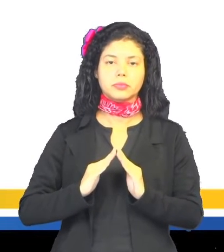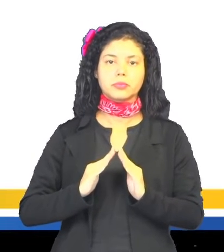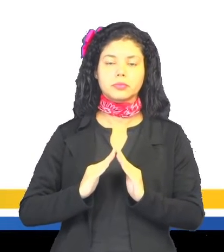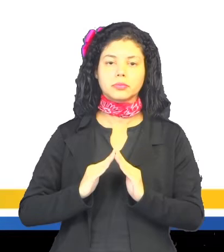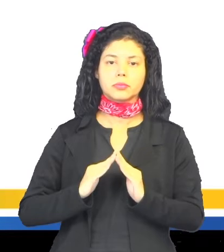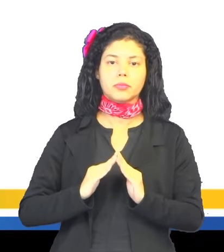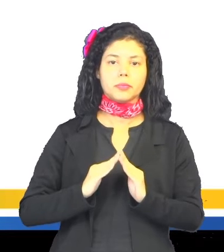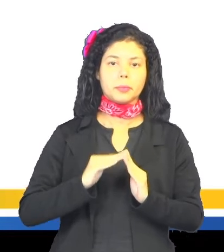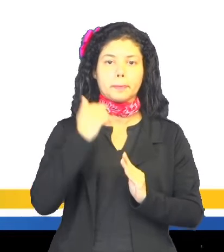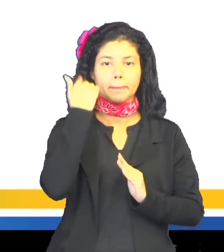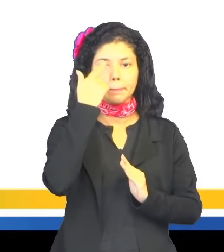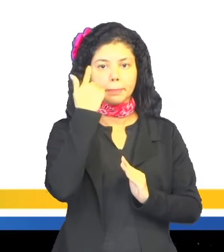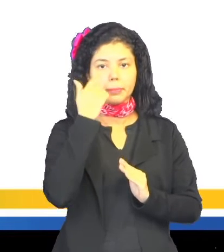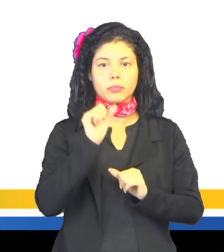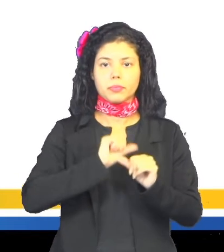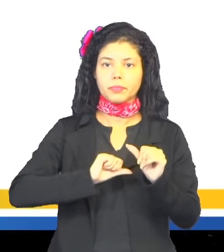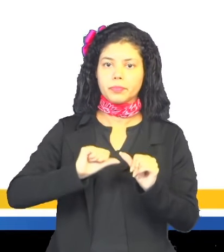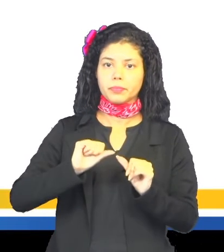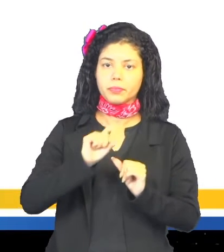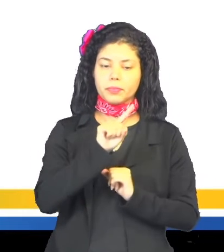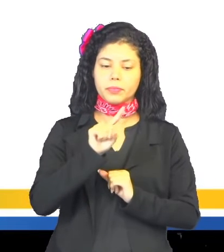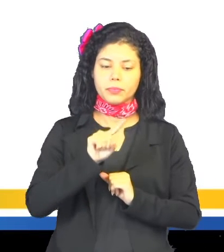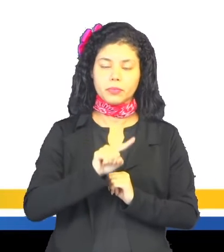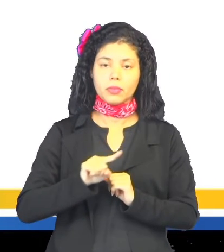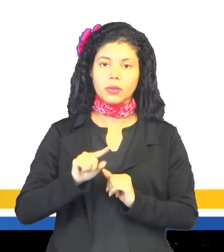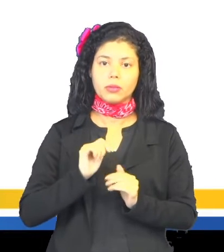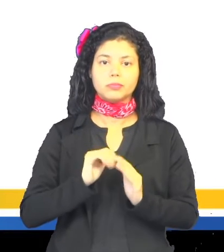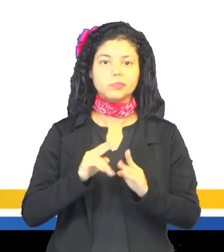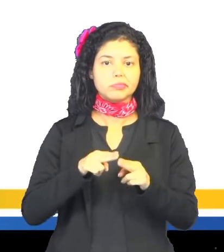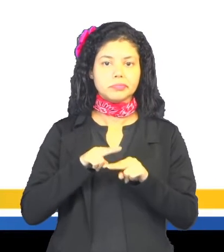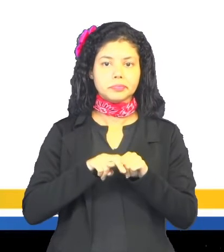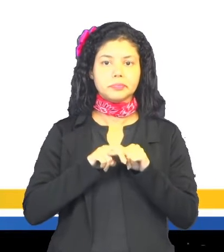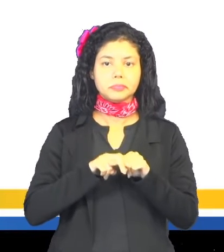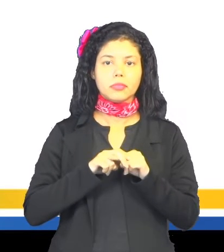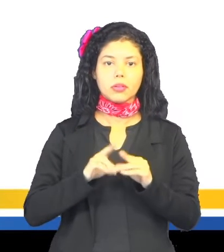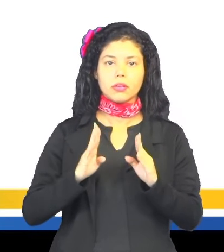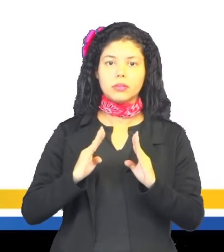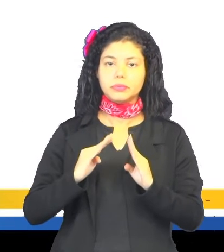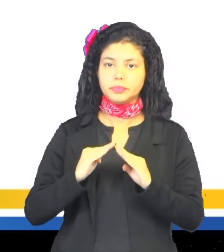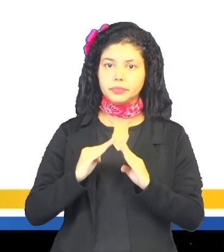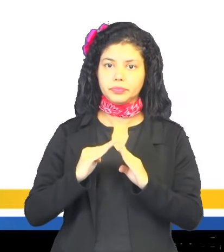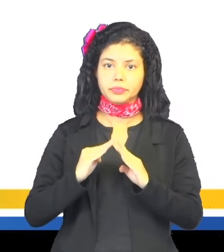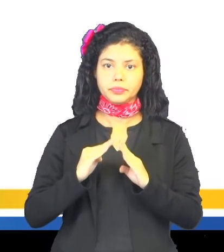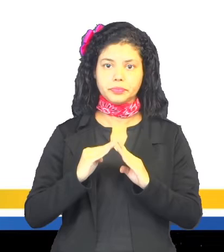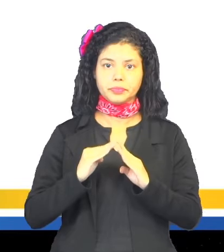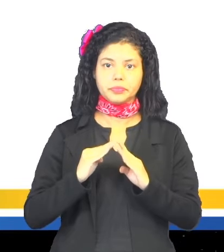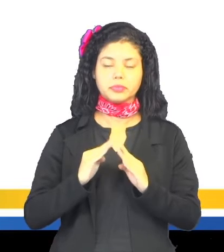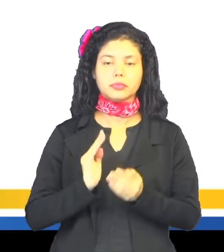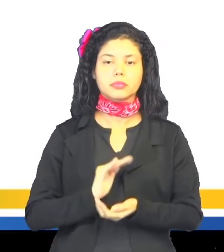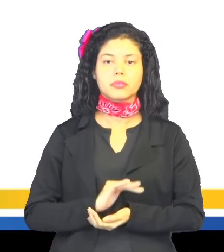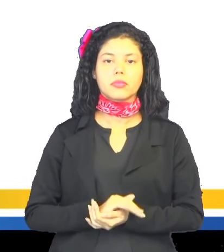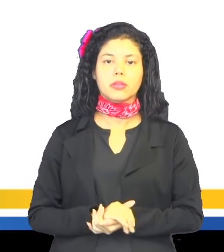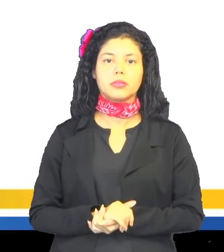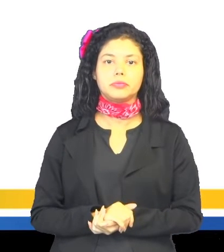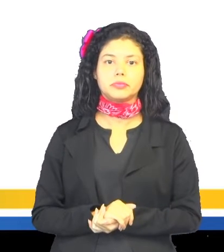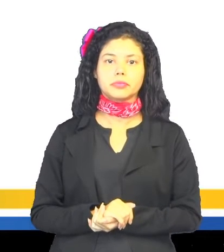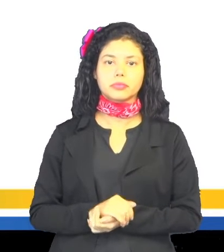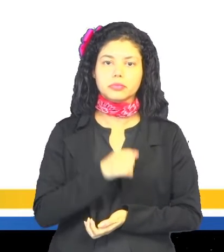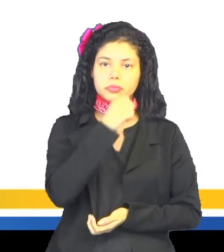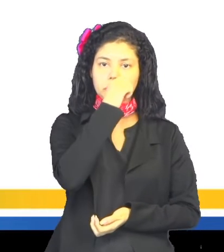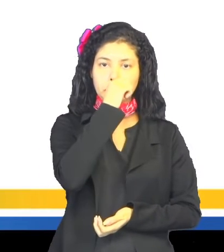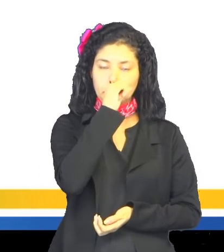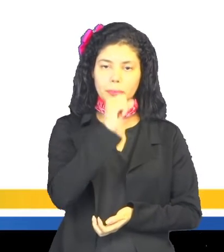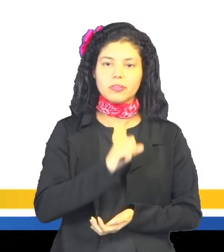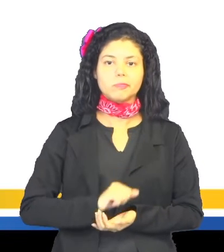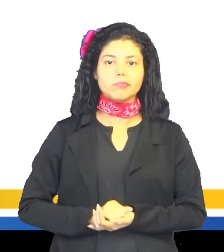mas não espanhol não né então por isso que ele não se diz casa você diz caça porque o s tem